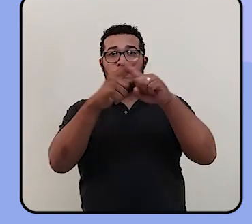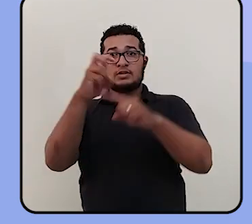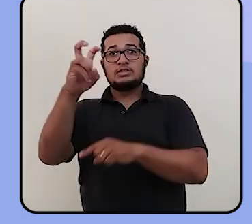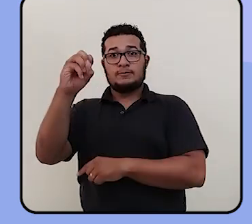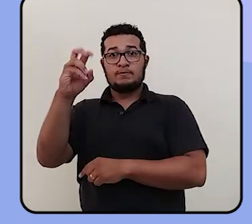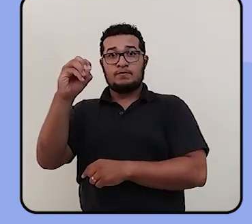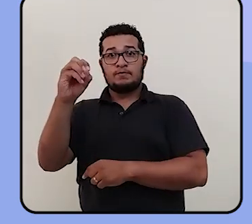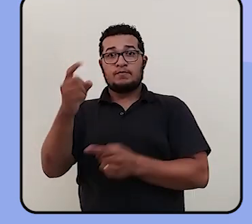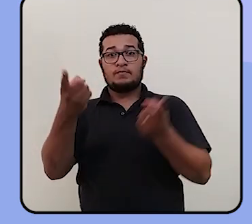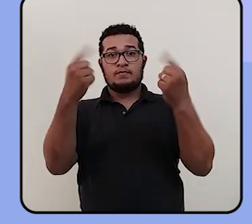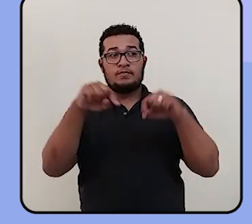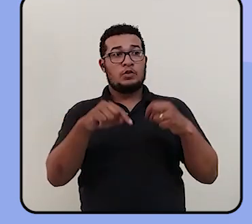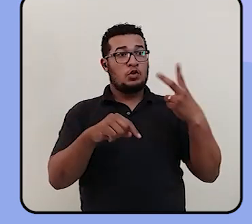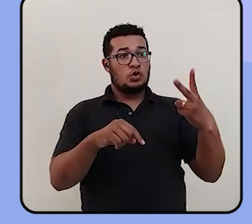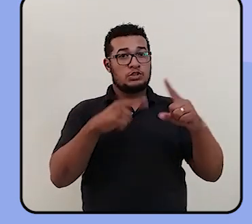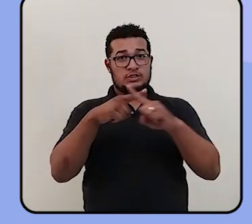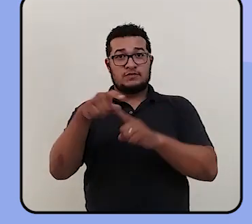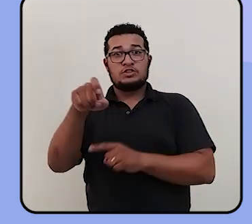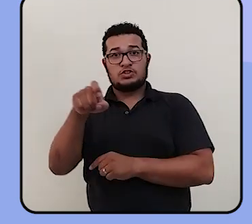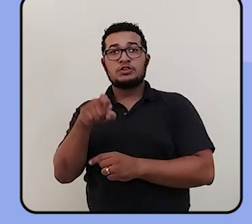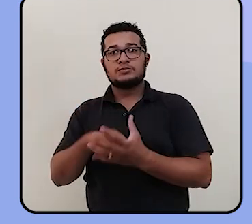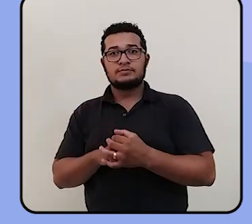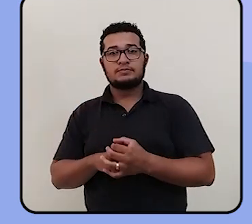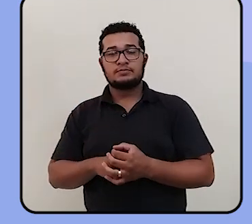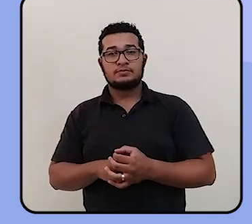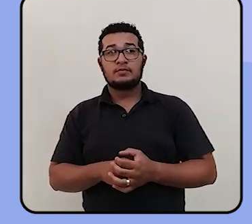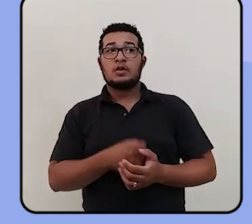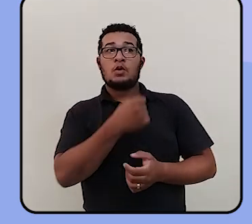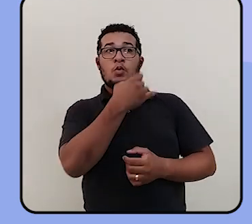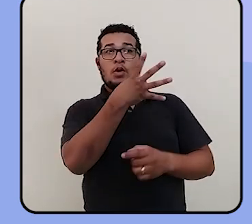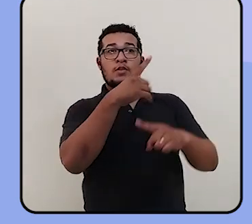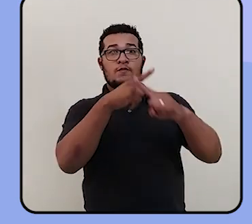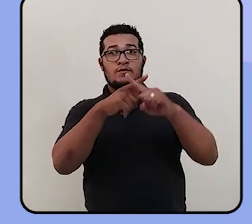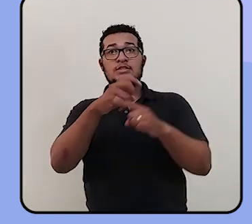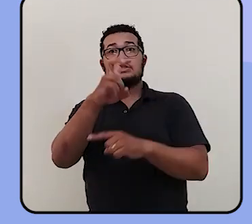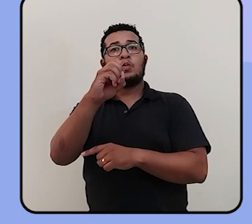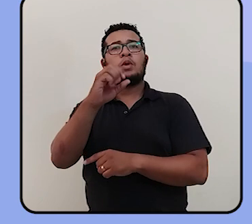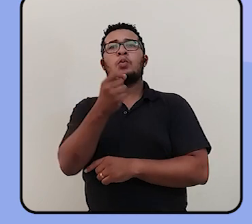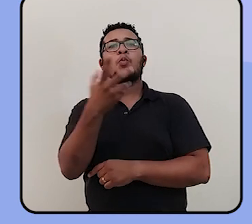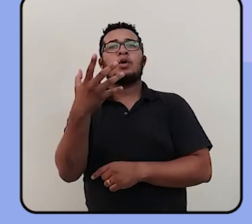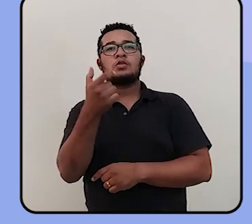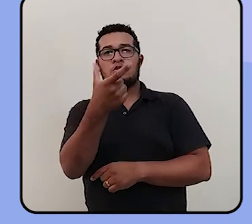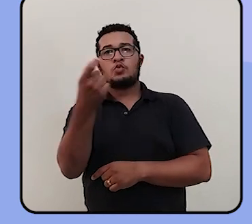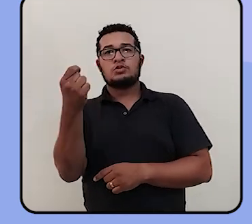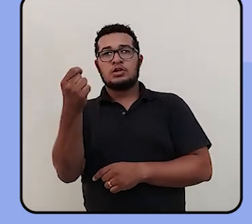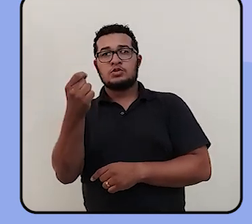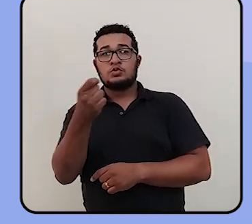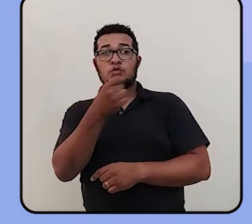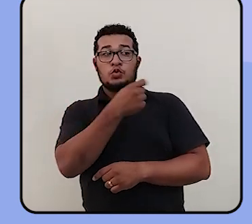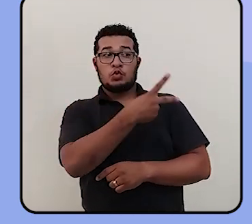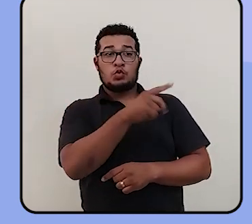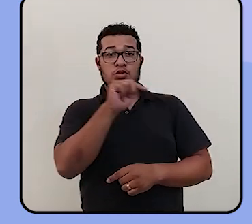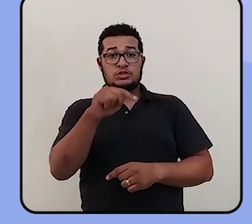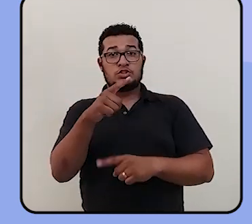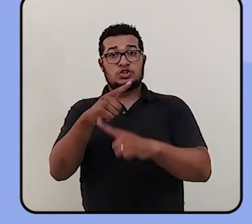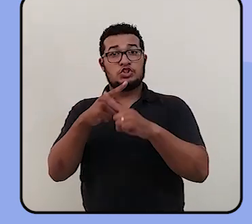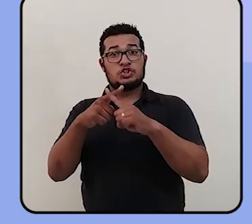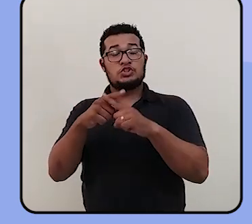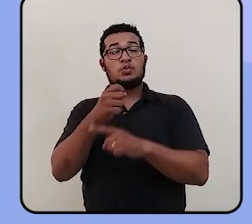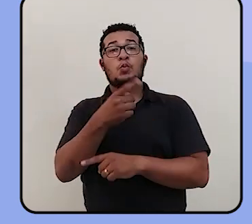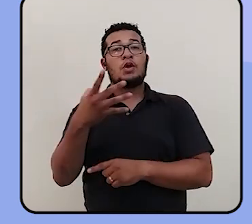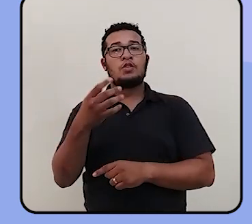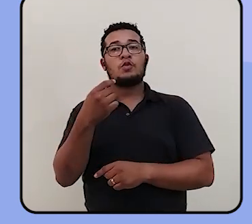50 e 2 vezes x. 4 vezes 50 dá 200 e 2 vezes x dá